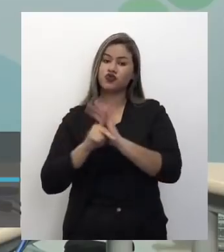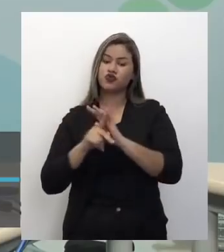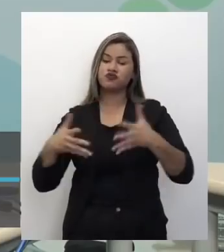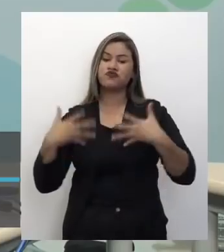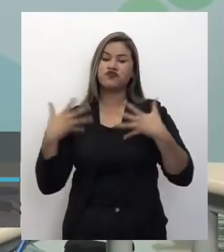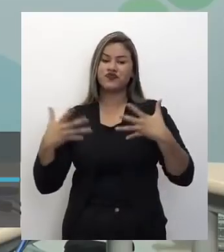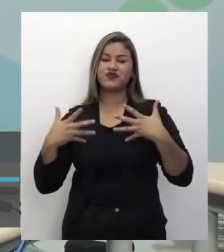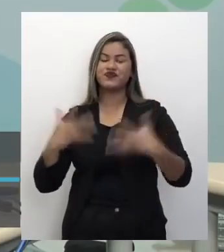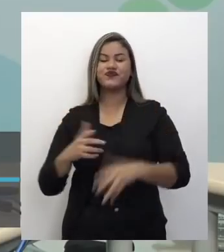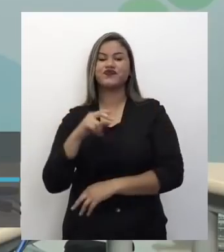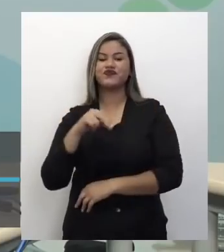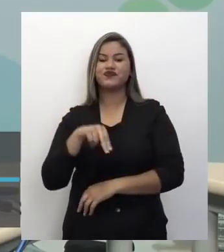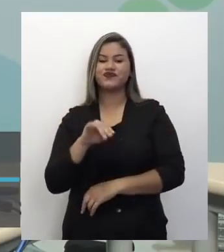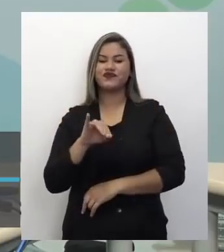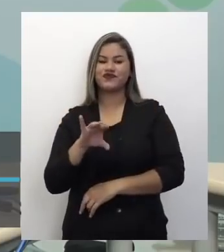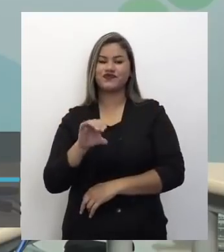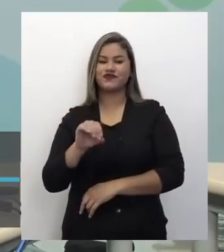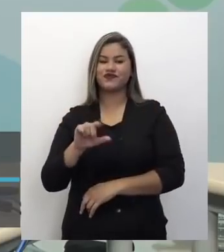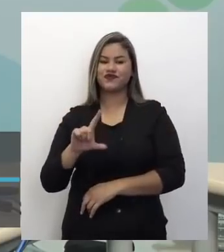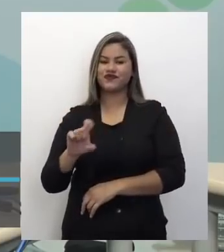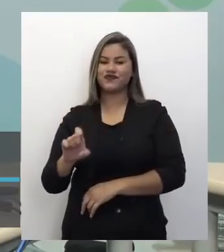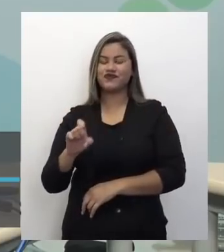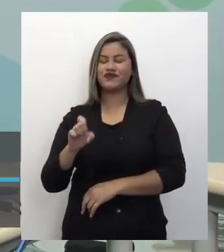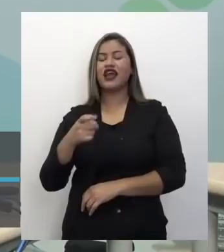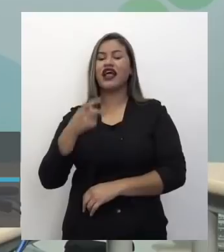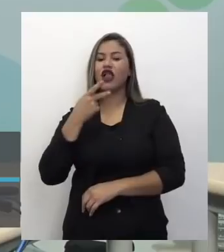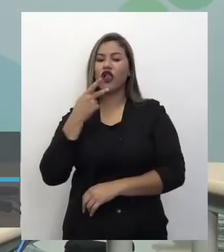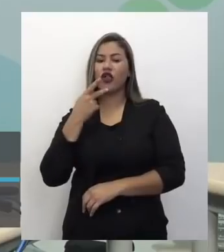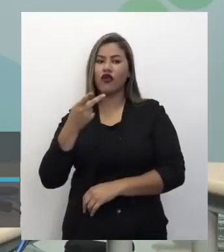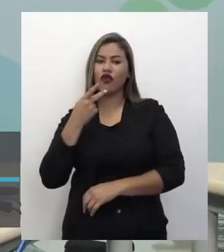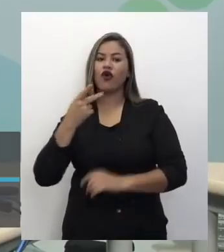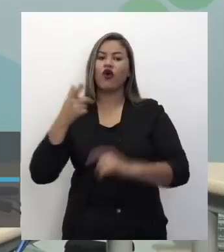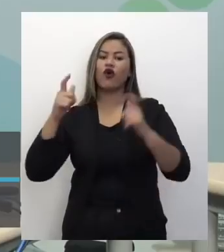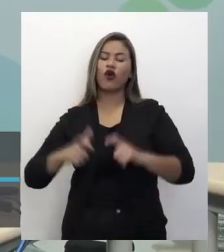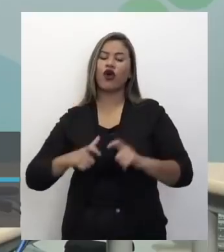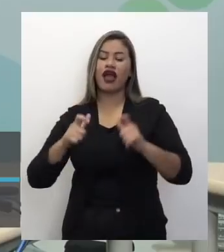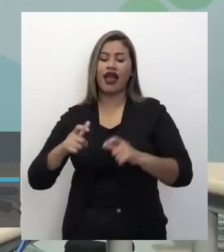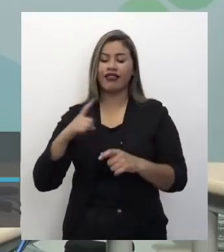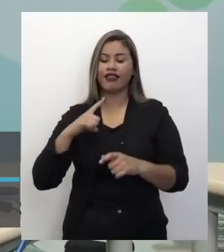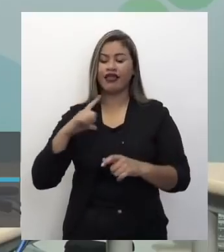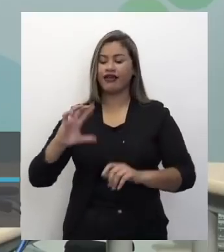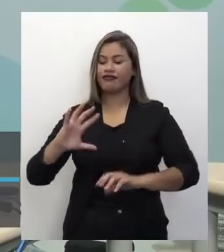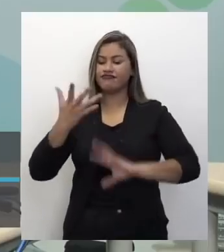A Nicole, um lugar onde tem vários tipos de atrações para nos divertirmos.